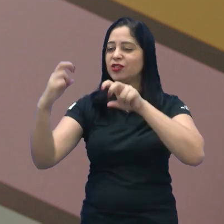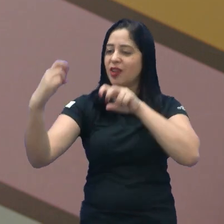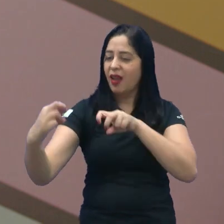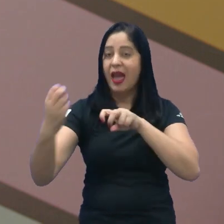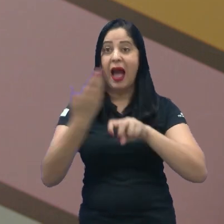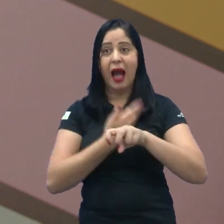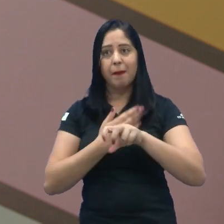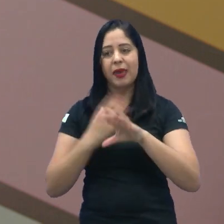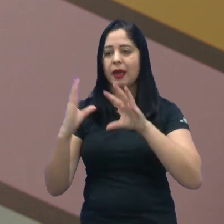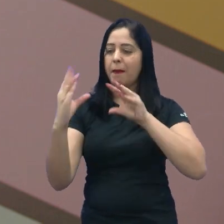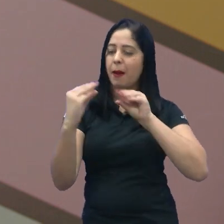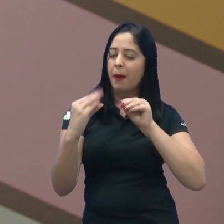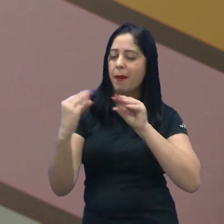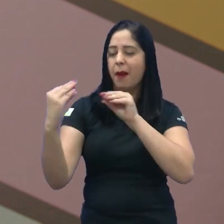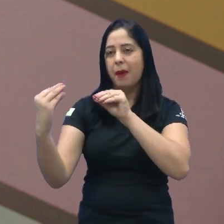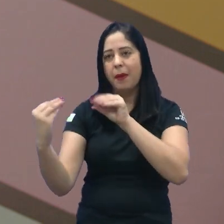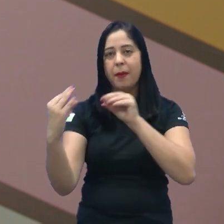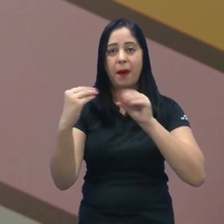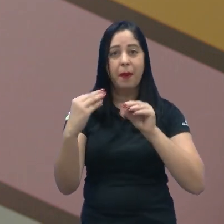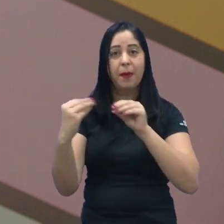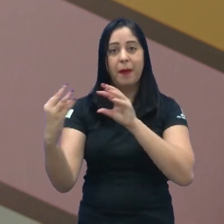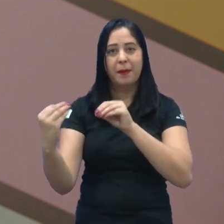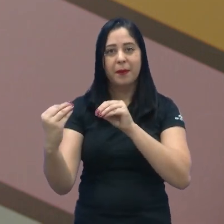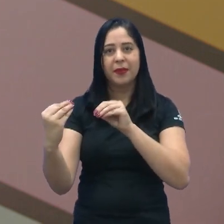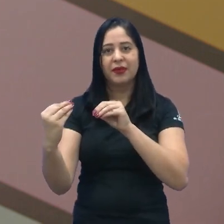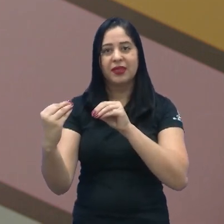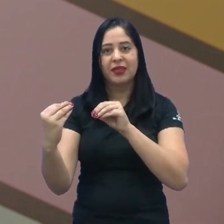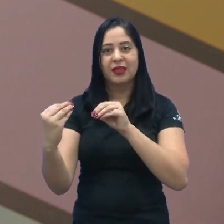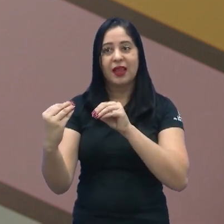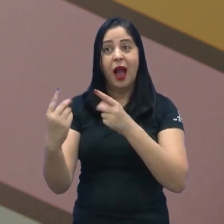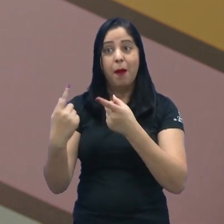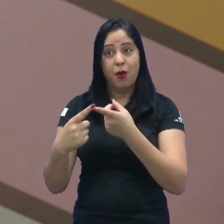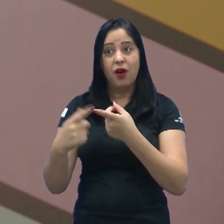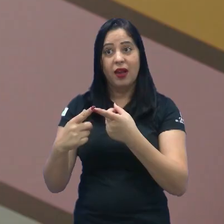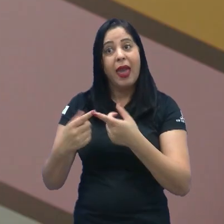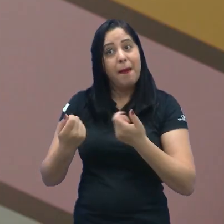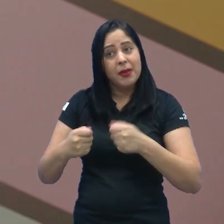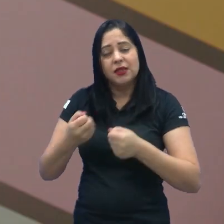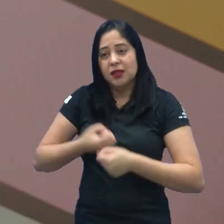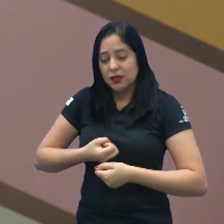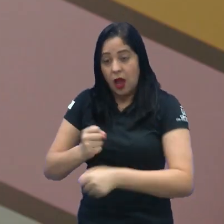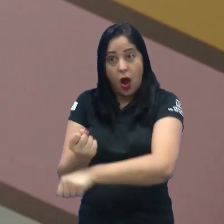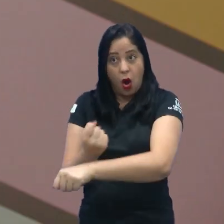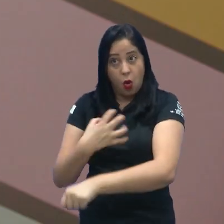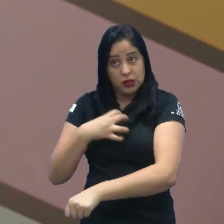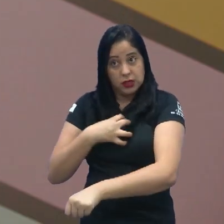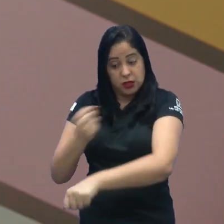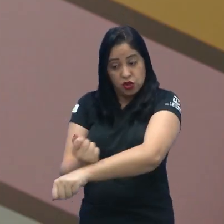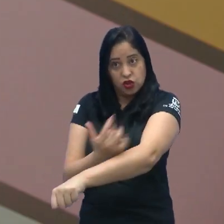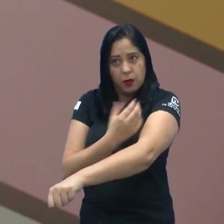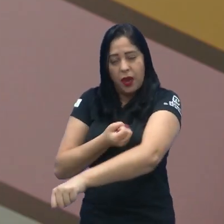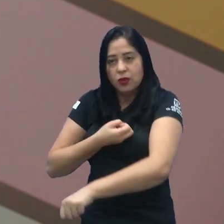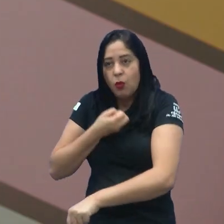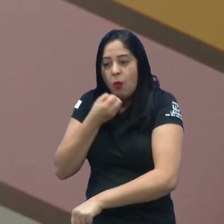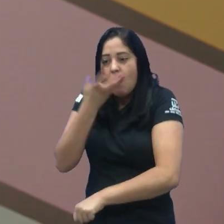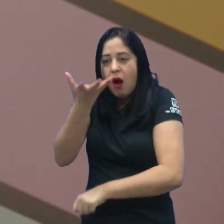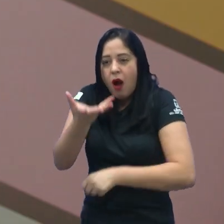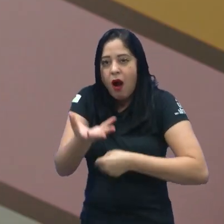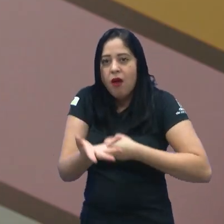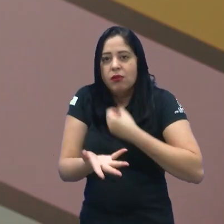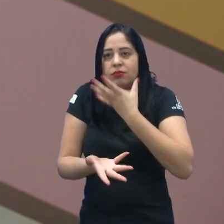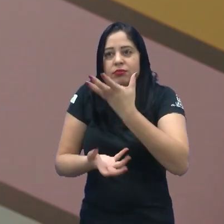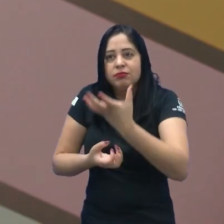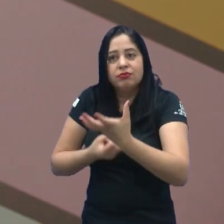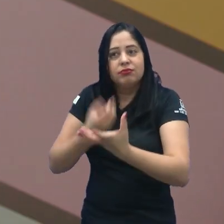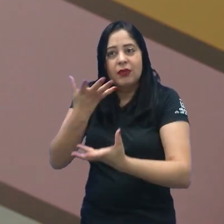amiga, porque a grande questão ela validar tudo aquilo que ela está sentindo, né? Ela entender que aquilo é